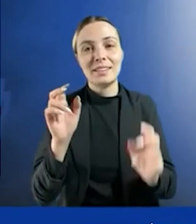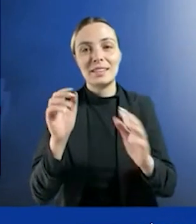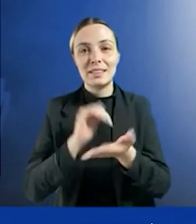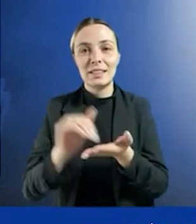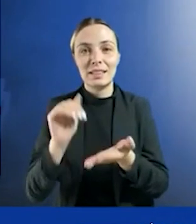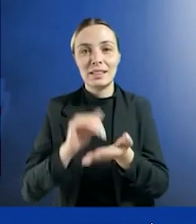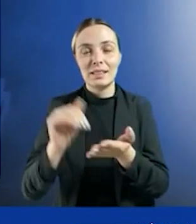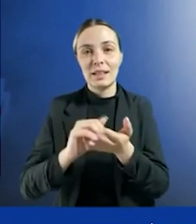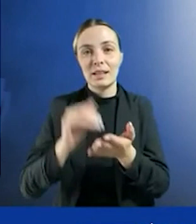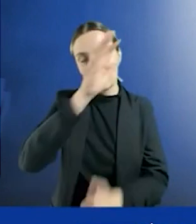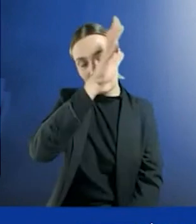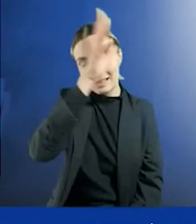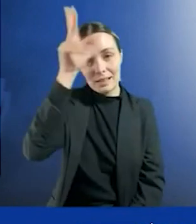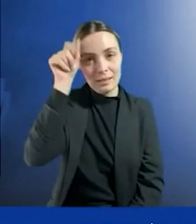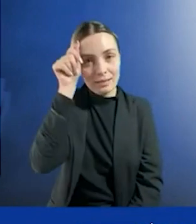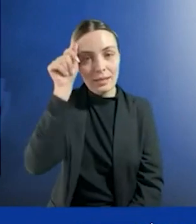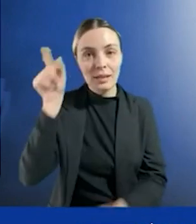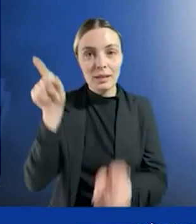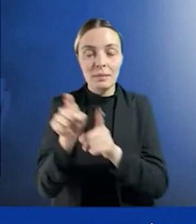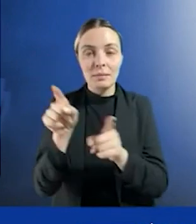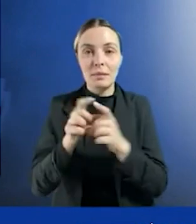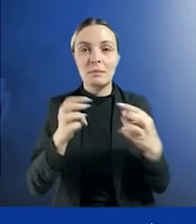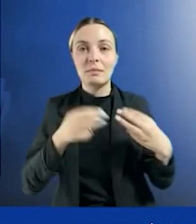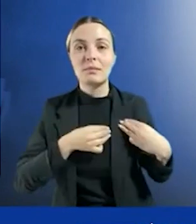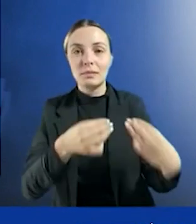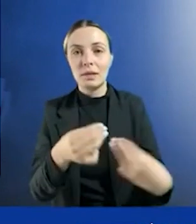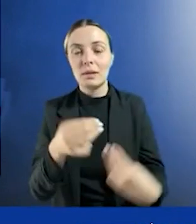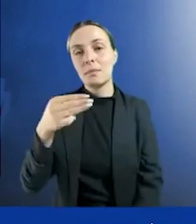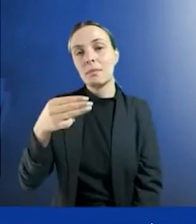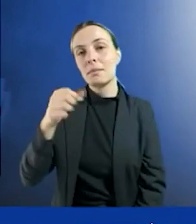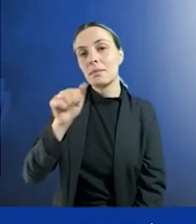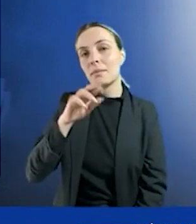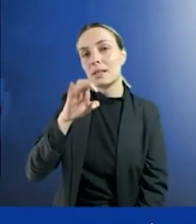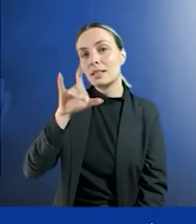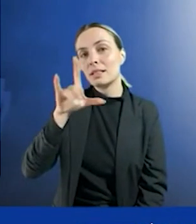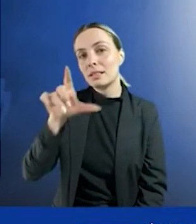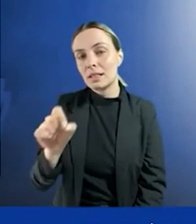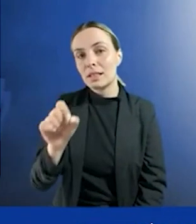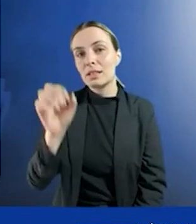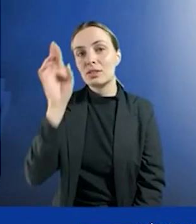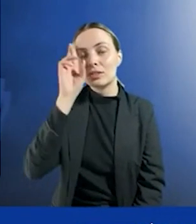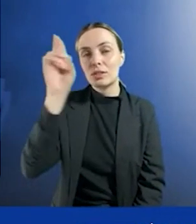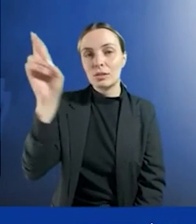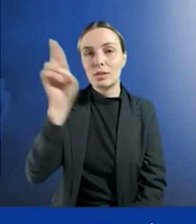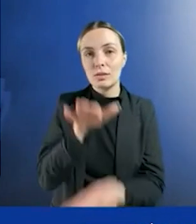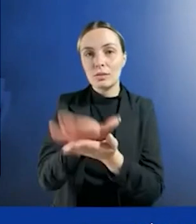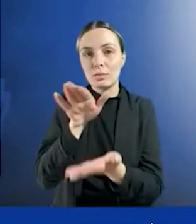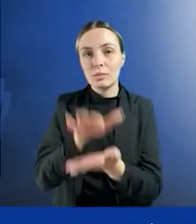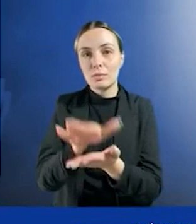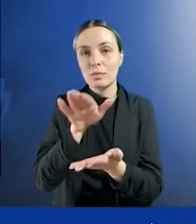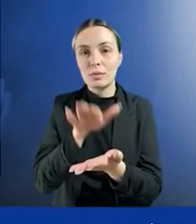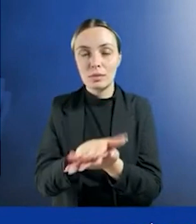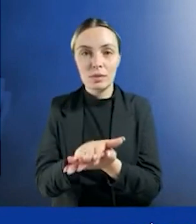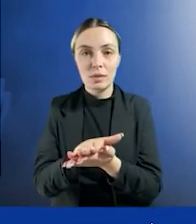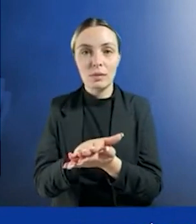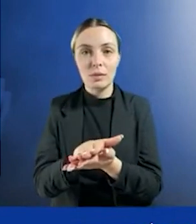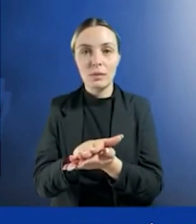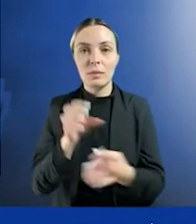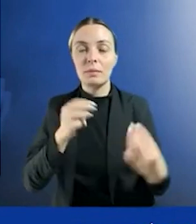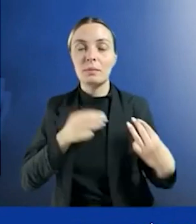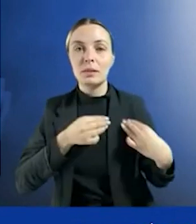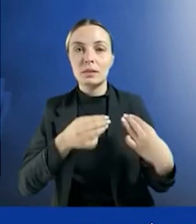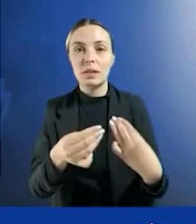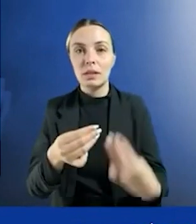Ambientais do Ministério do Meio Ambiente, Marcelo Freire, a diretora de Produção Sustentável e Irrigação do Ministério da Agricultura, Pecuária